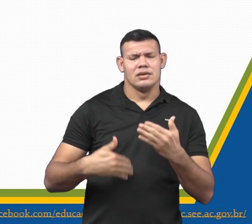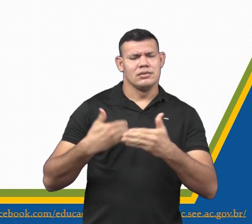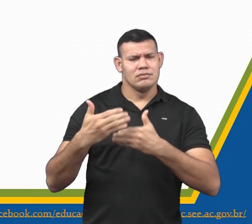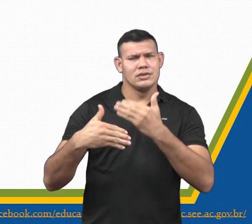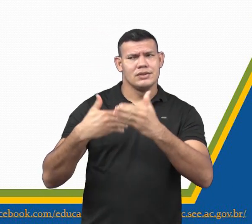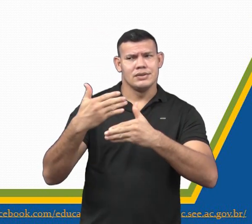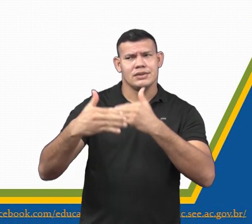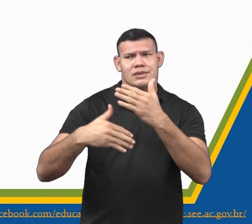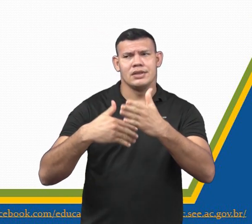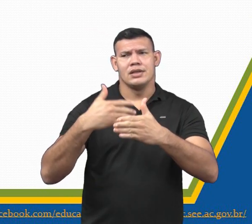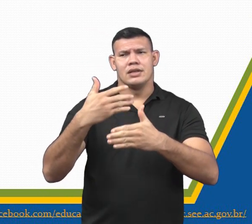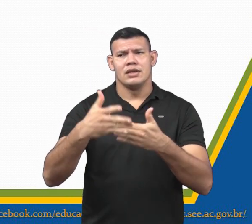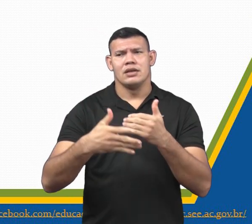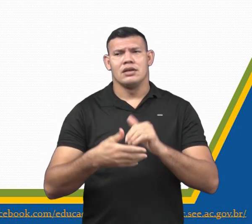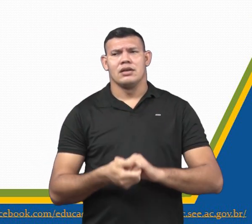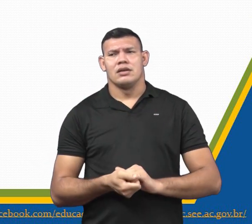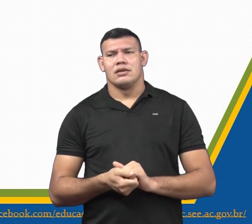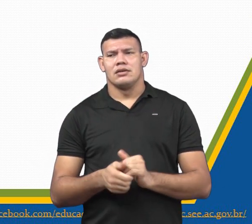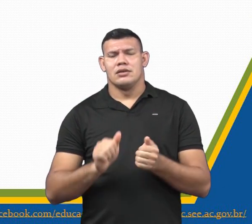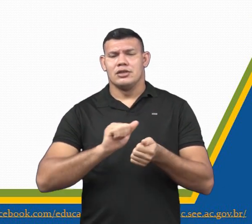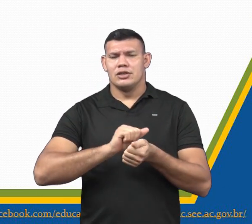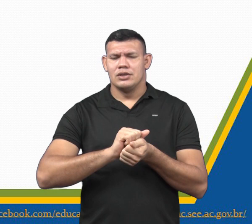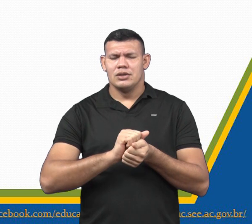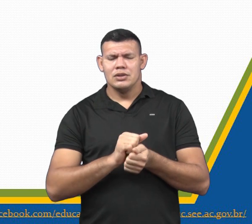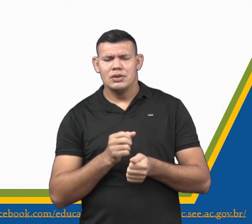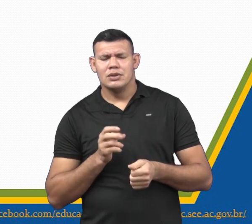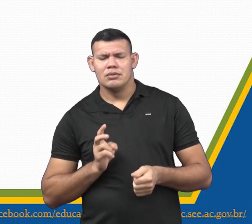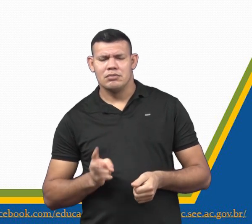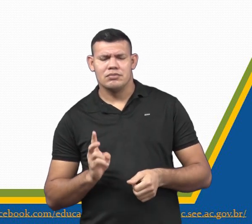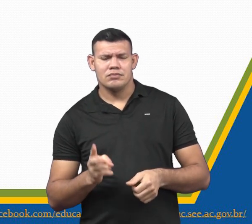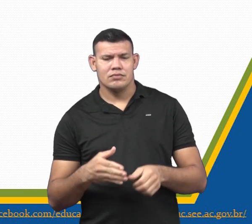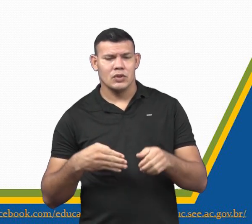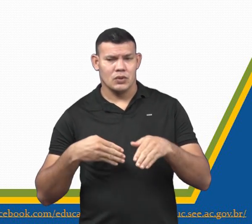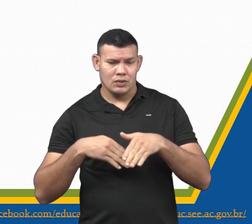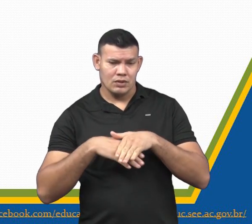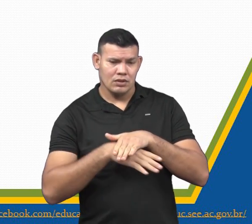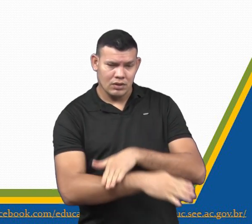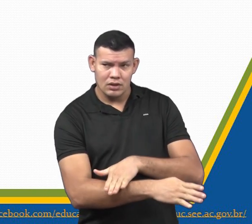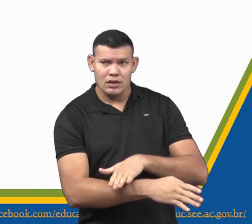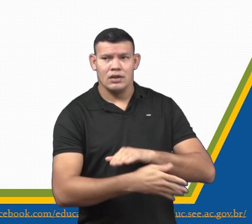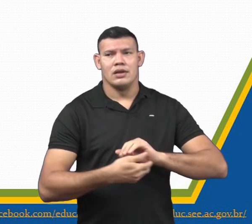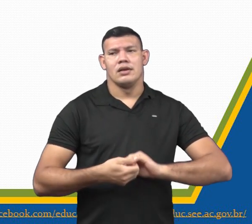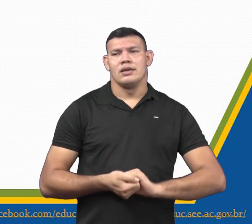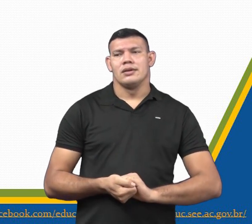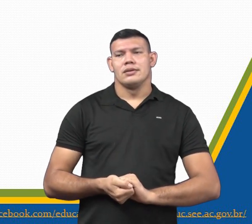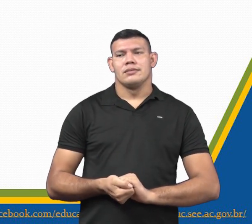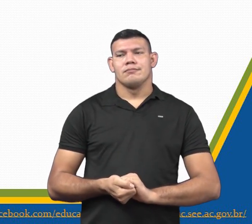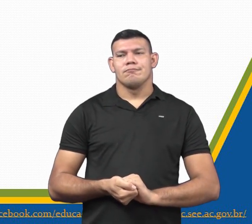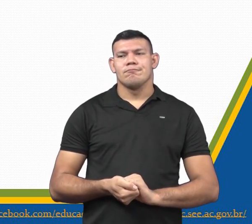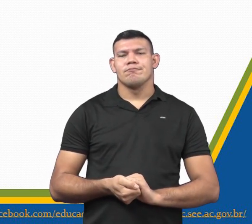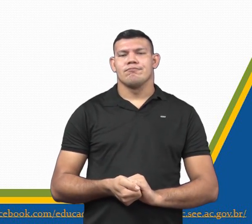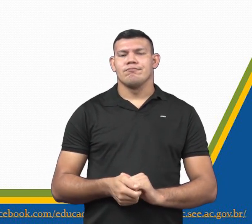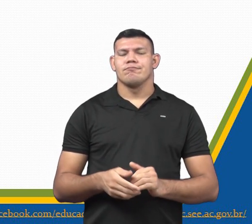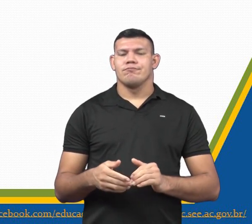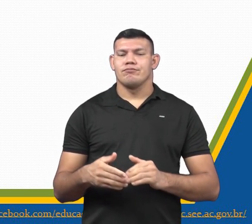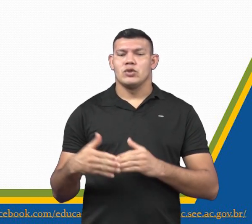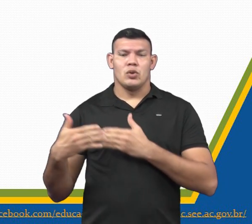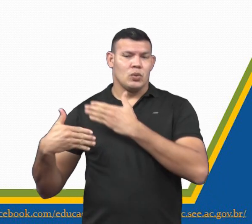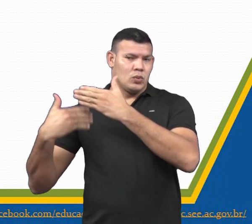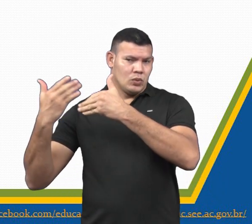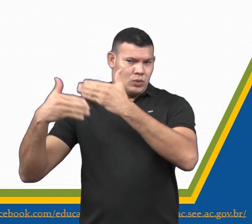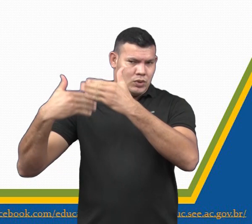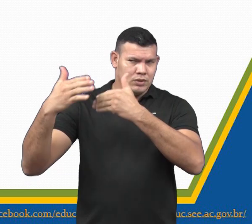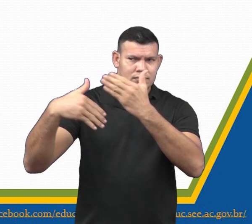do meio, e Lili, a caçula. Gosto muito dos meus pais, irmãos,